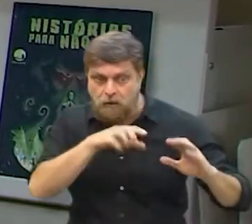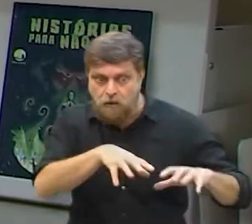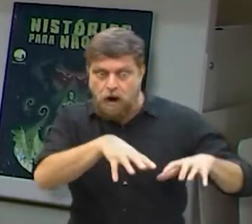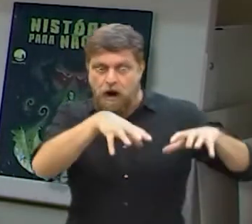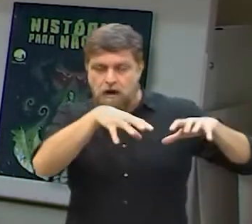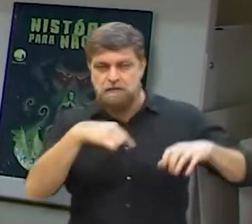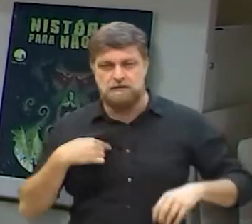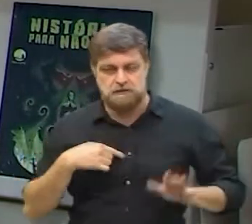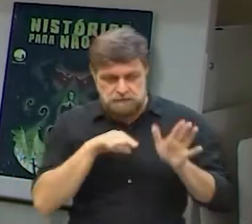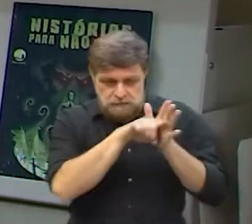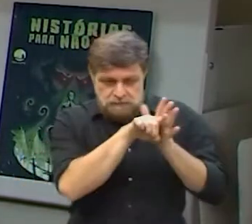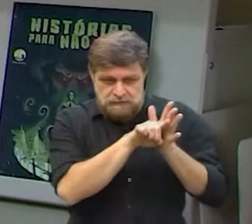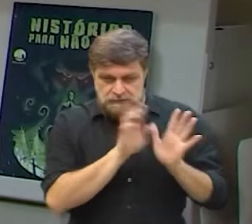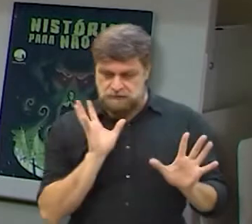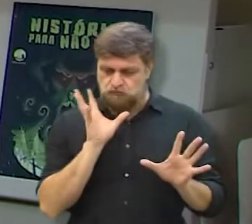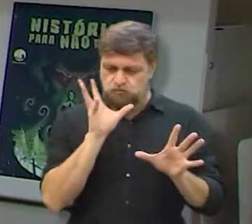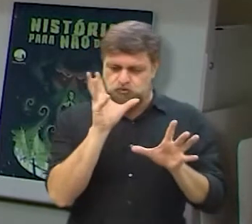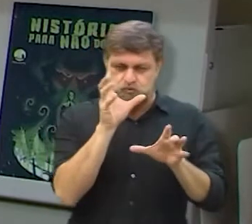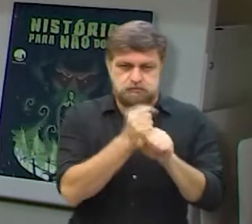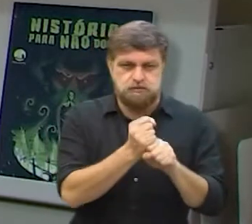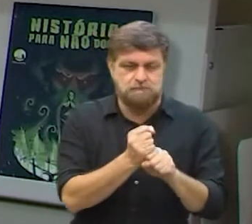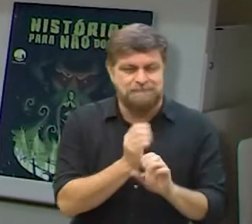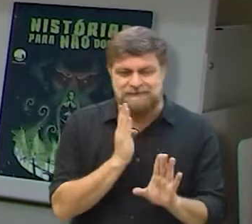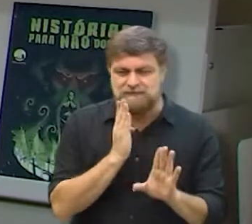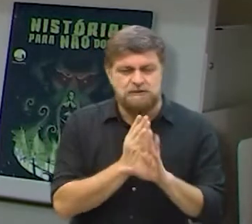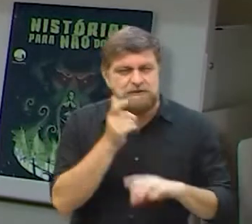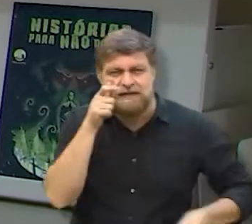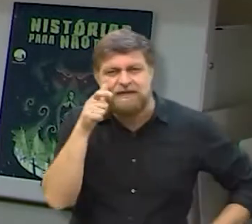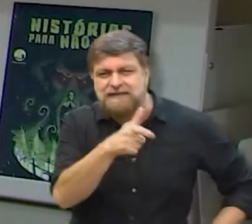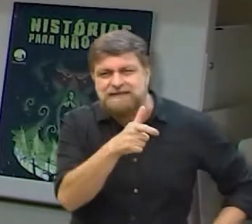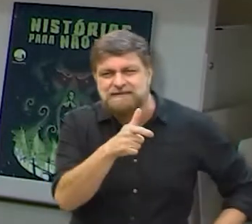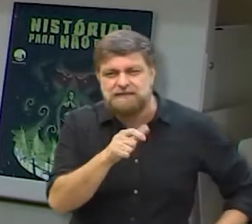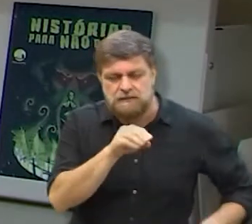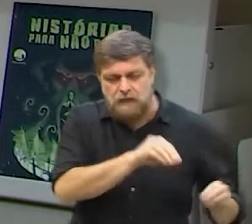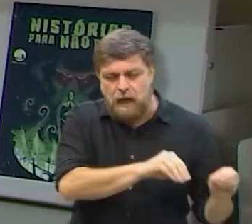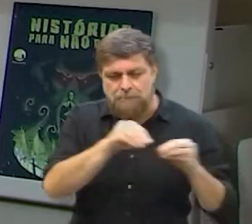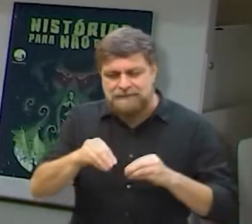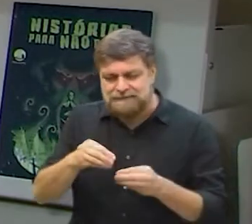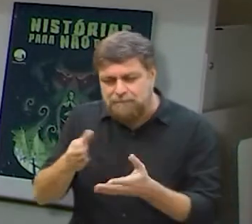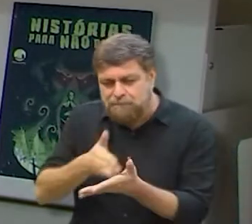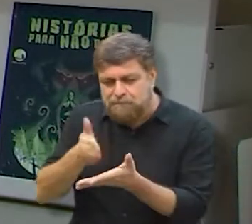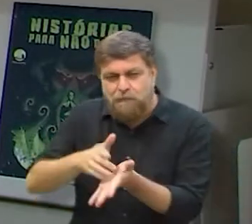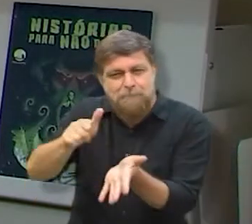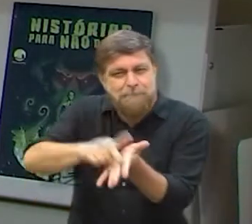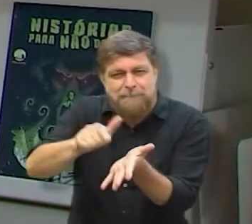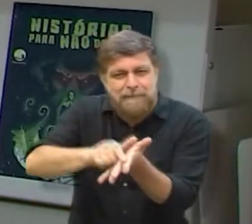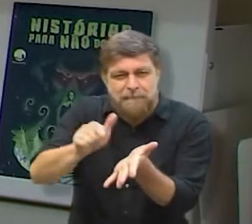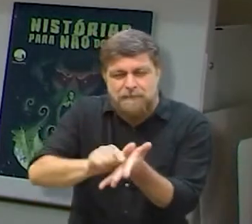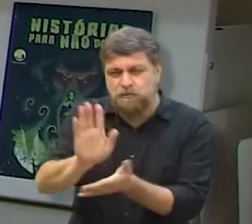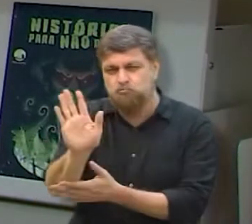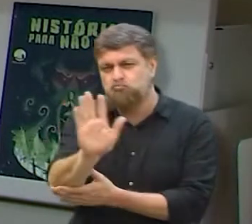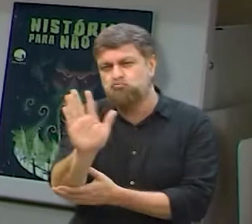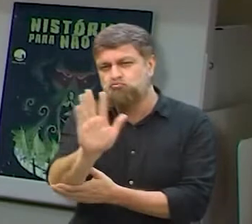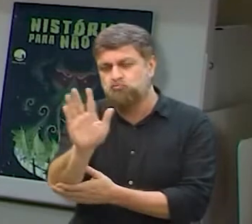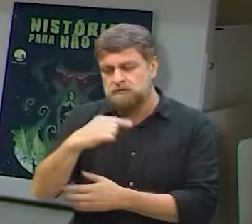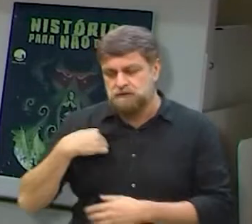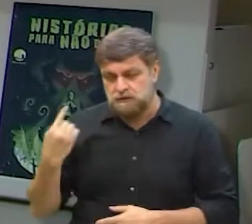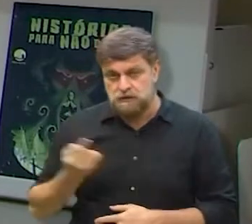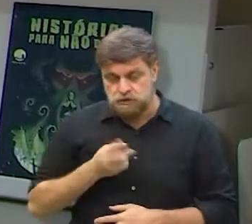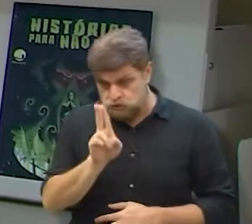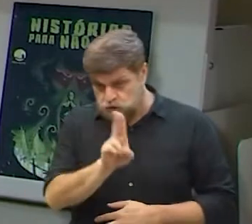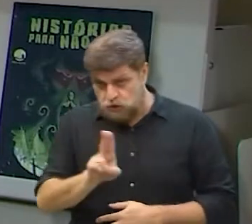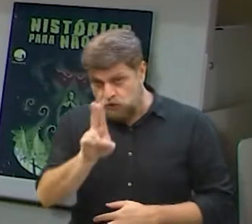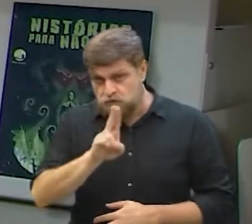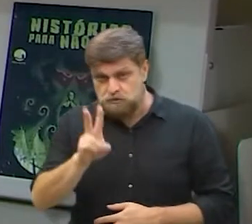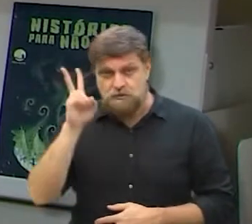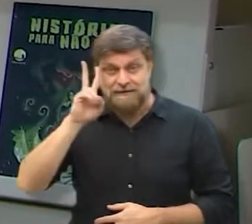bairro. Então a gente fez uma pesquisa desses casos, né? Só que a gente não achou interessante simplesmente transpor para o quadrinho. A